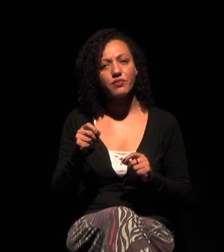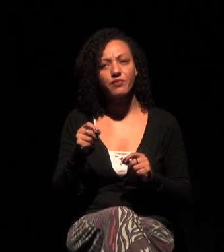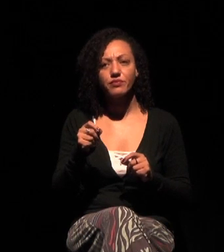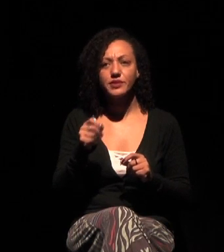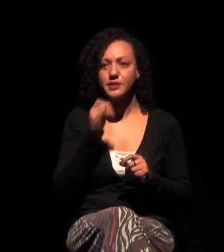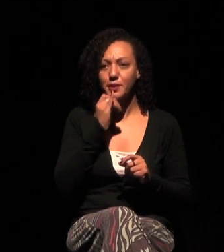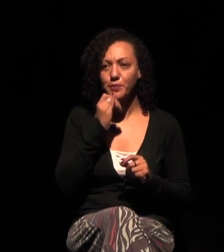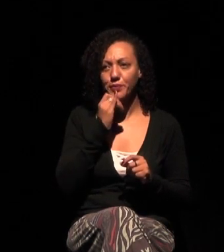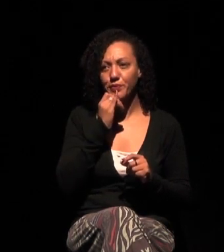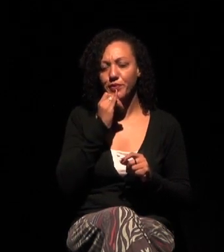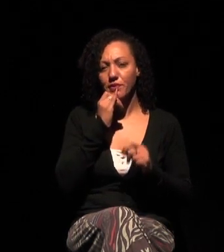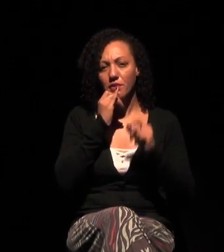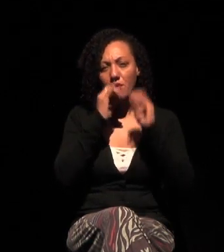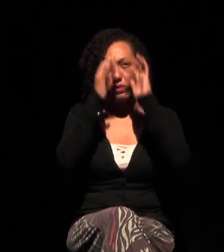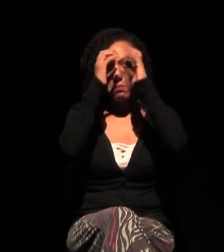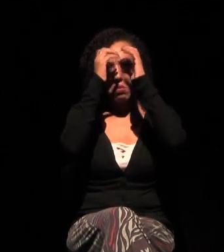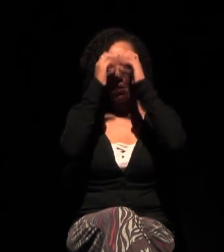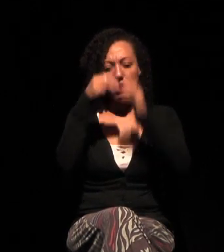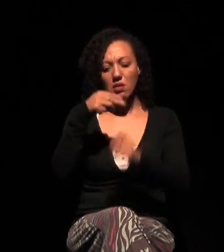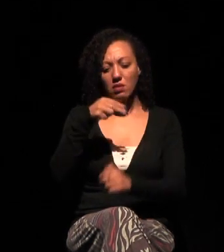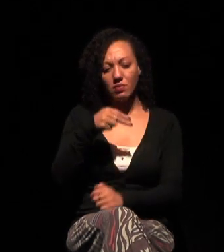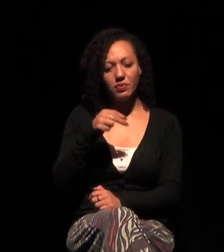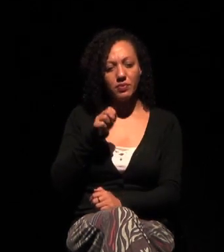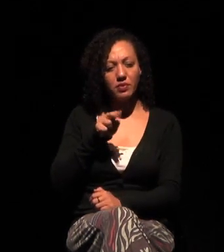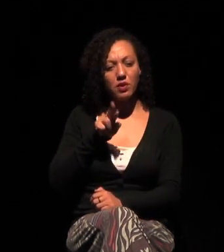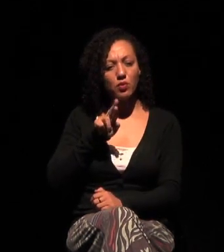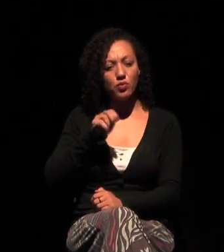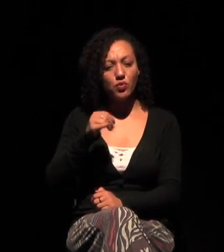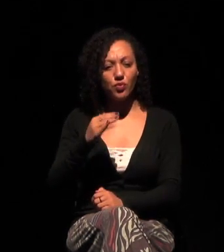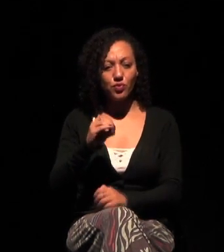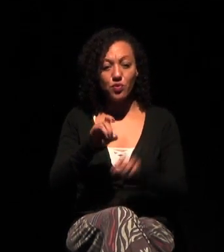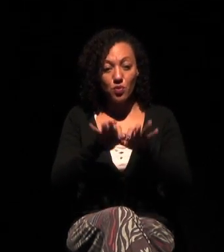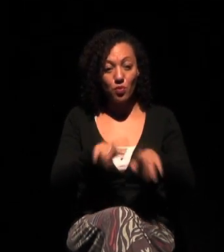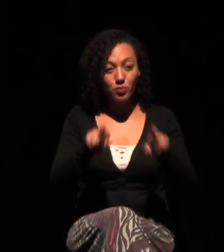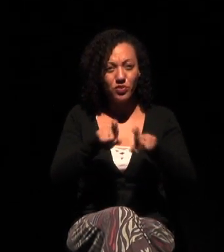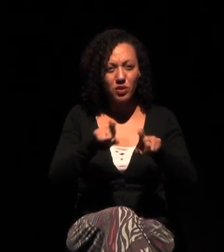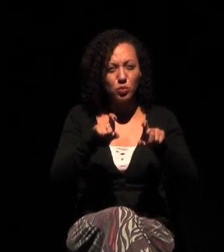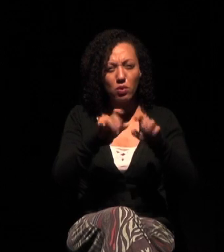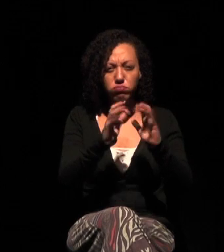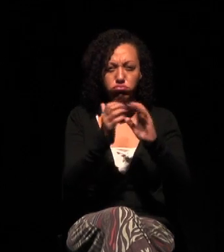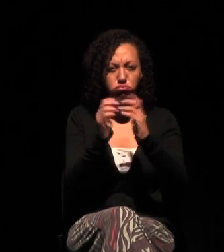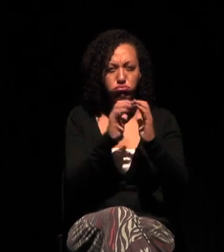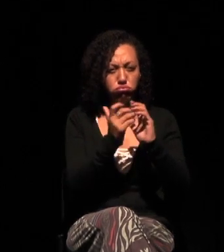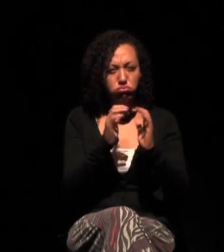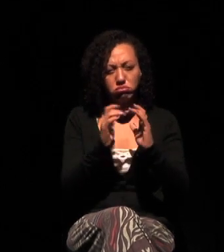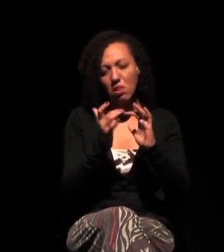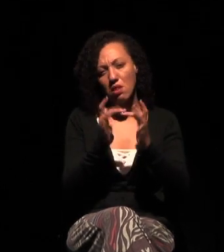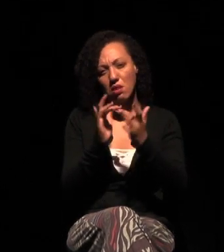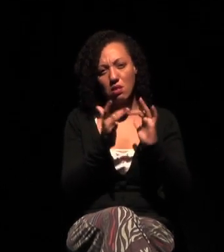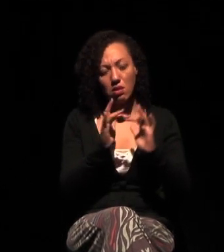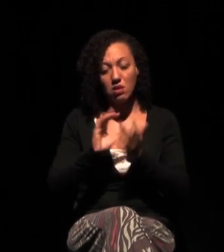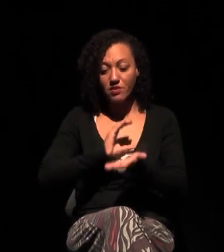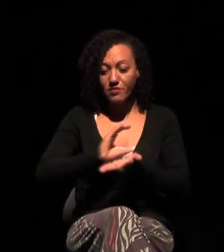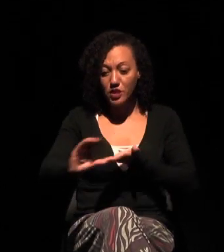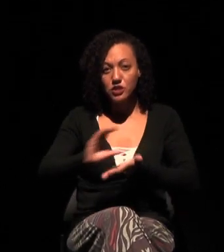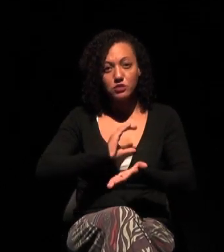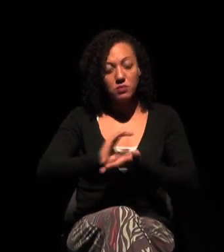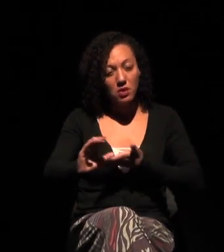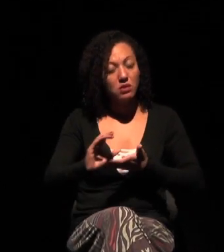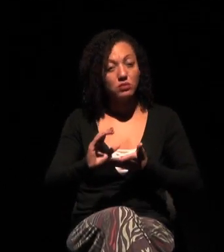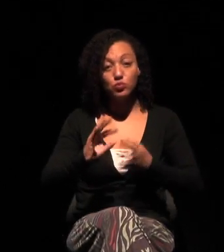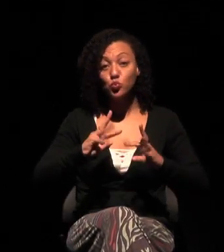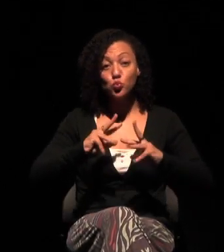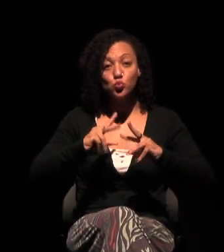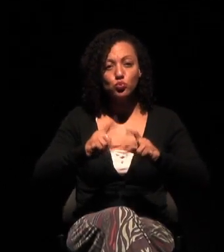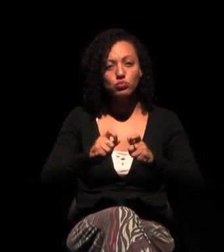número de neurônios está crescendo numa rede computacional está crescendo o número de ocupantes de investimento crescendo exponencialmente assim